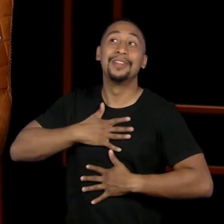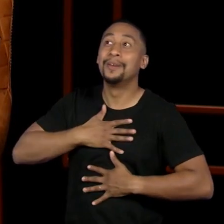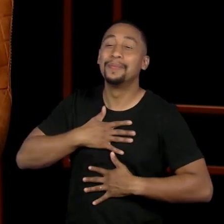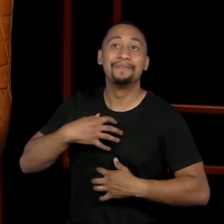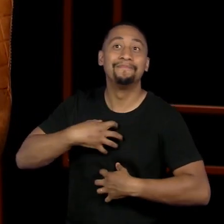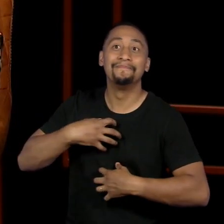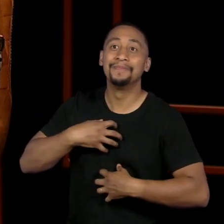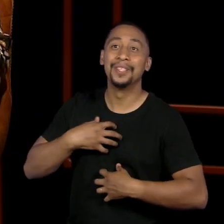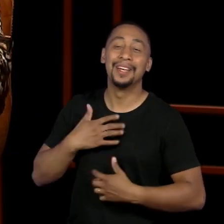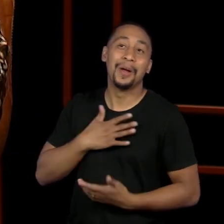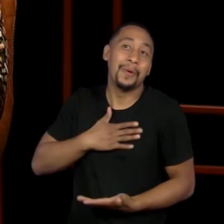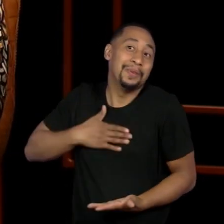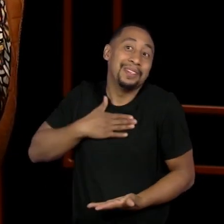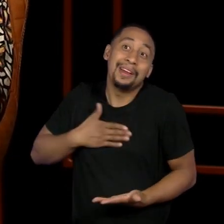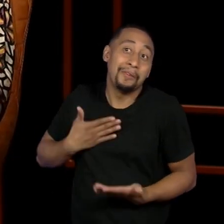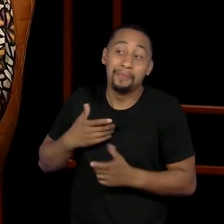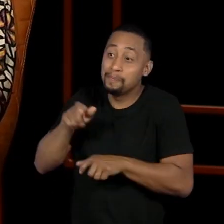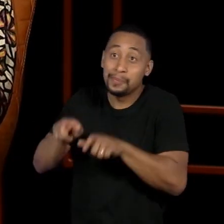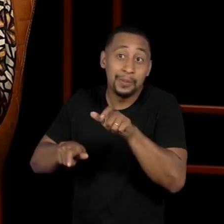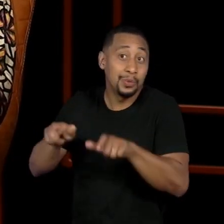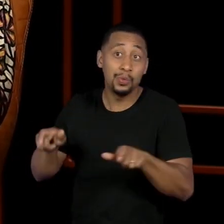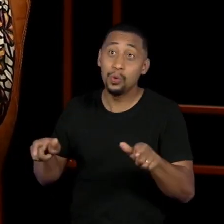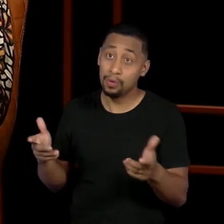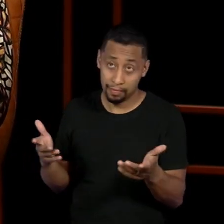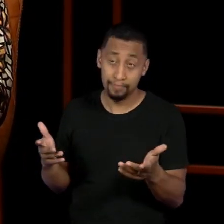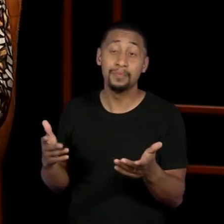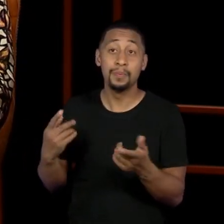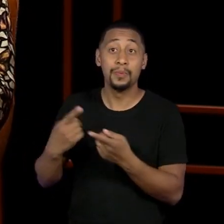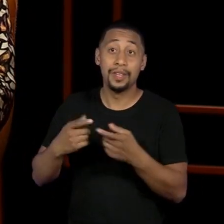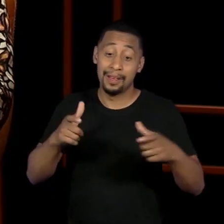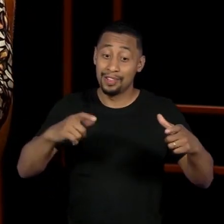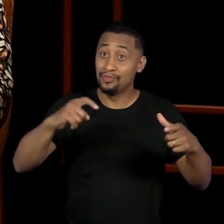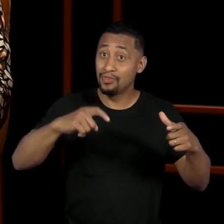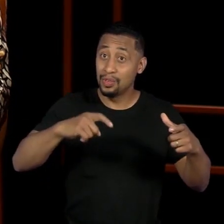artistas e com aquelas pessoas que o meu pai trazia